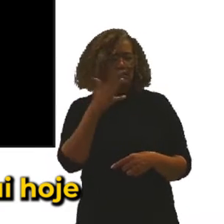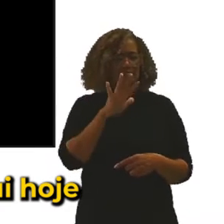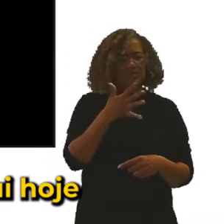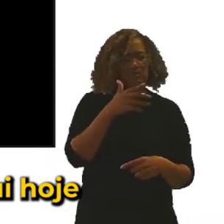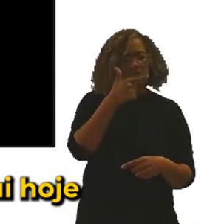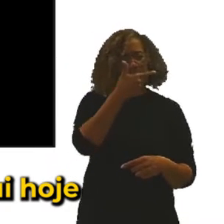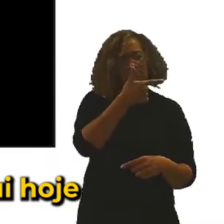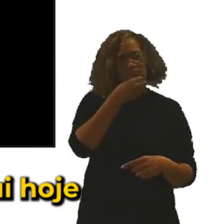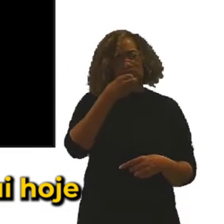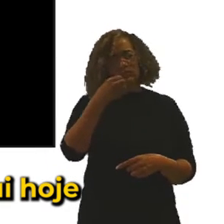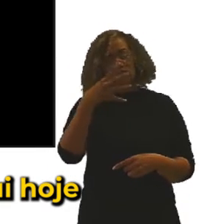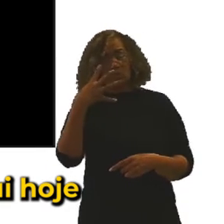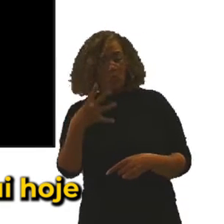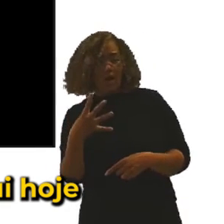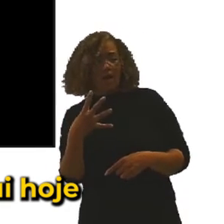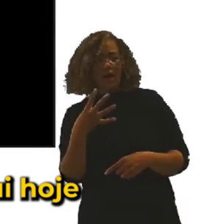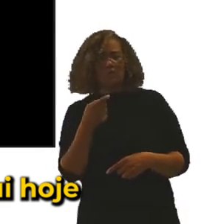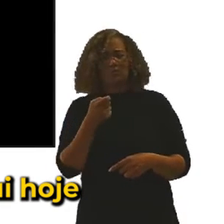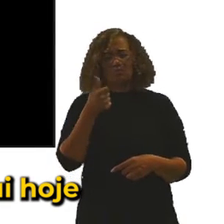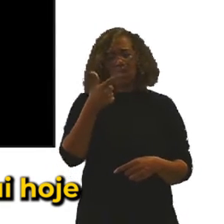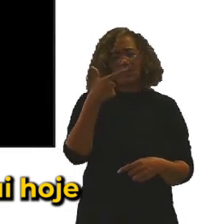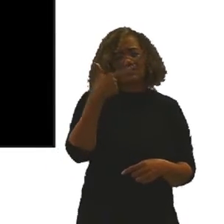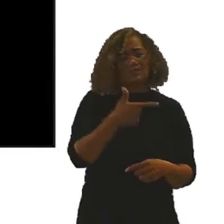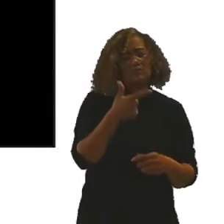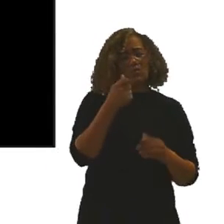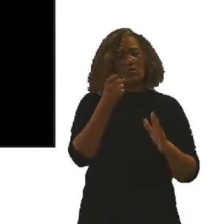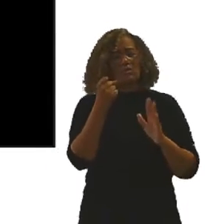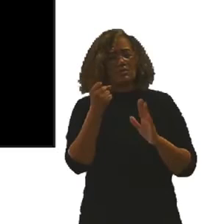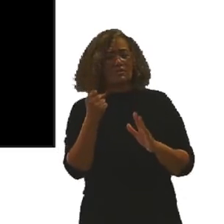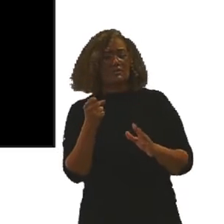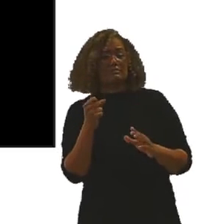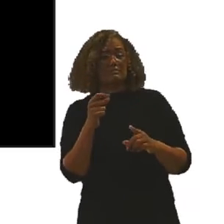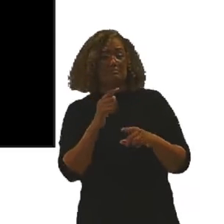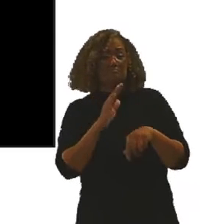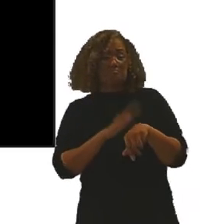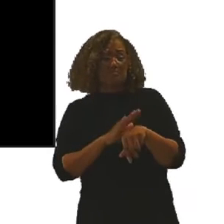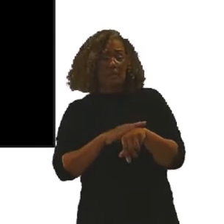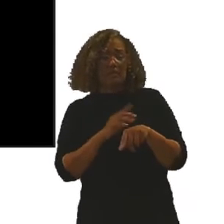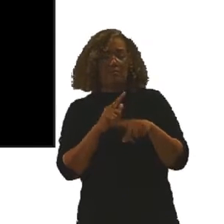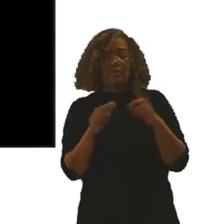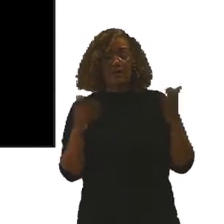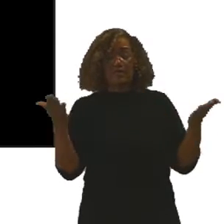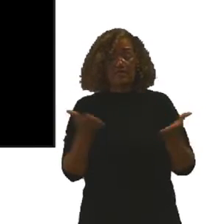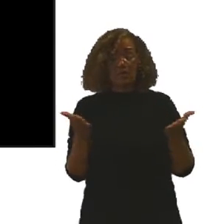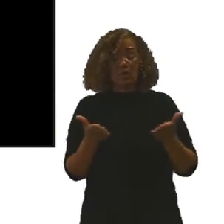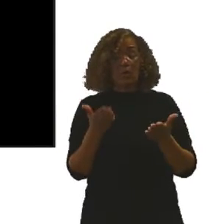quase 2 décadas, então, nós temos aqui hoje uma escola judiciária do